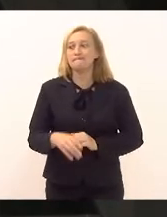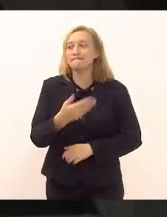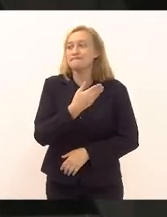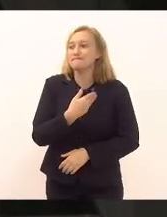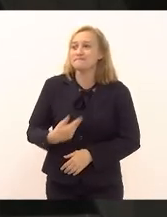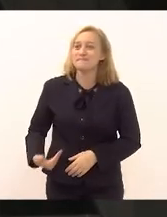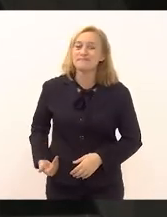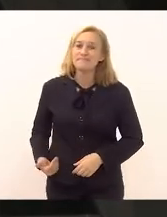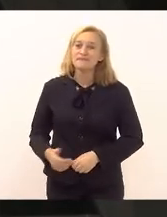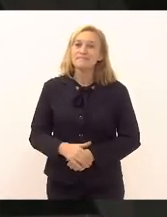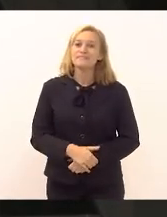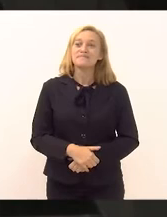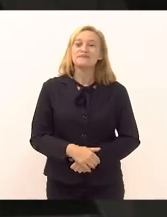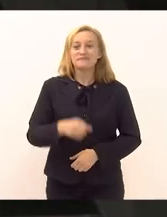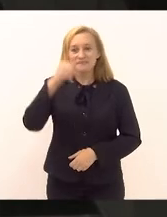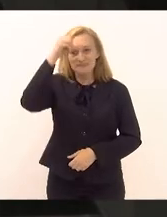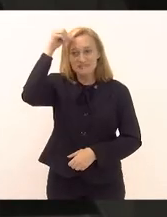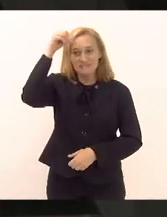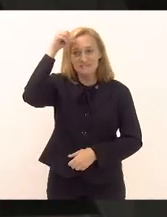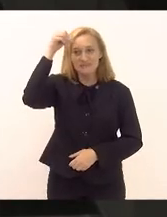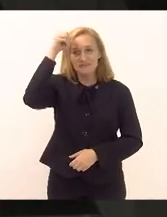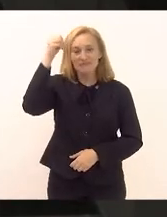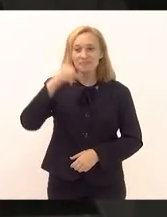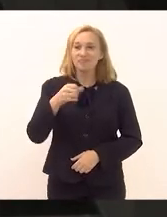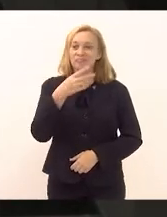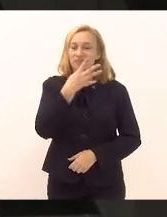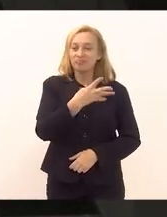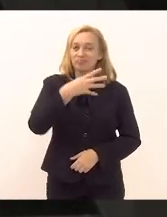governador Cláudio Castro, o decreto